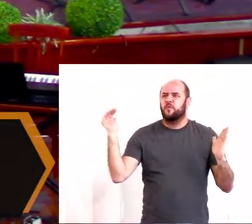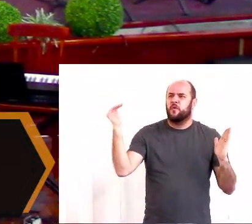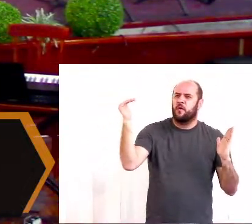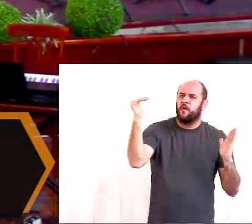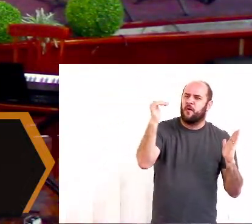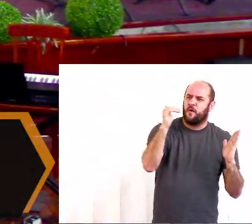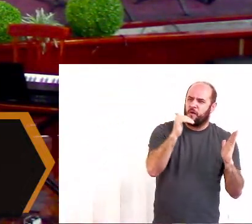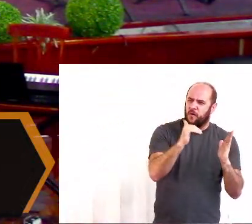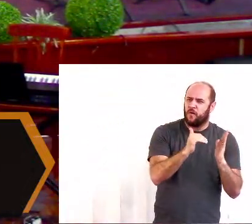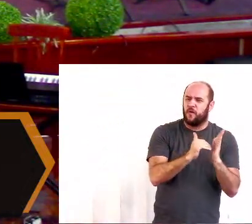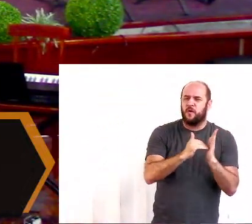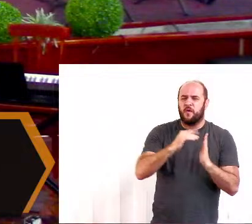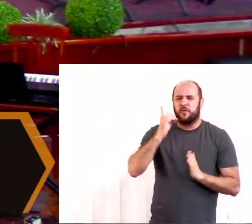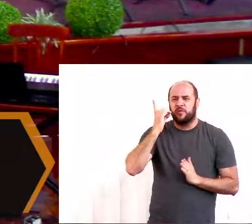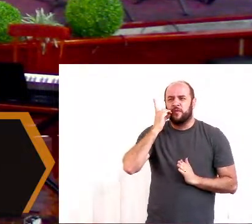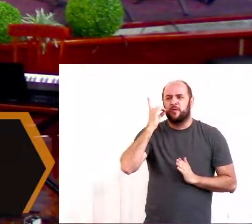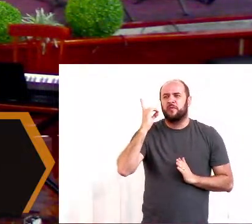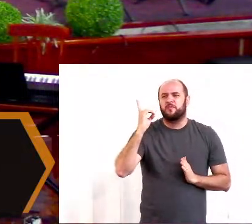tesouro